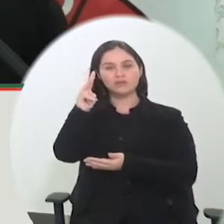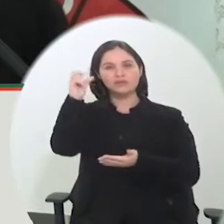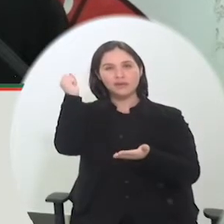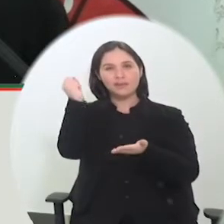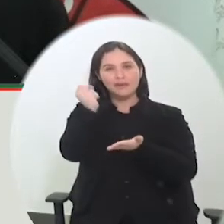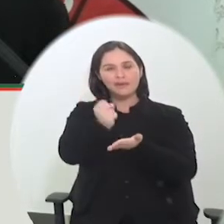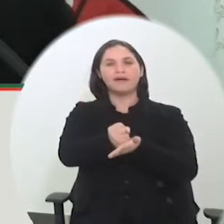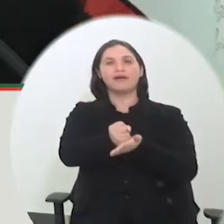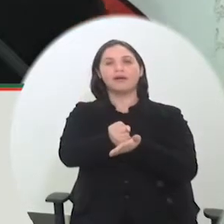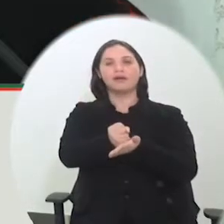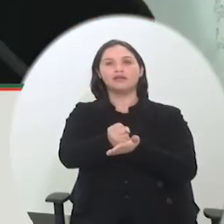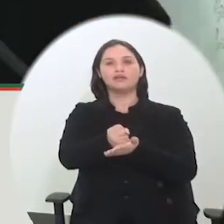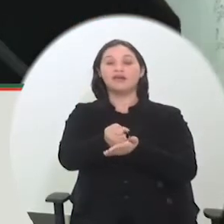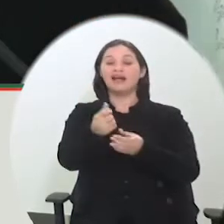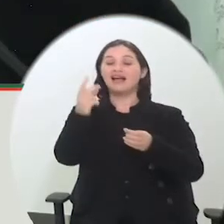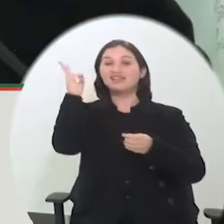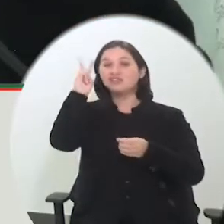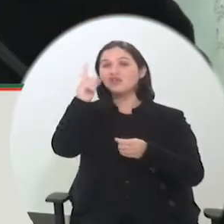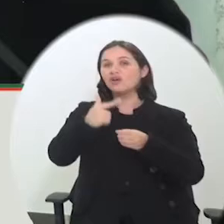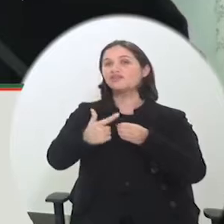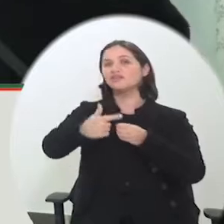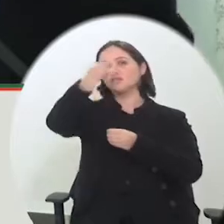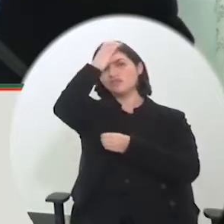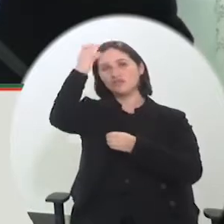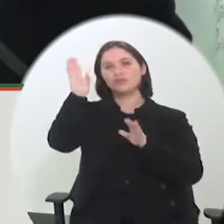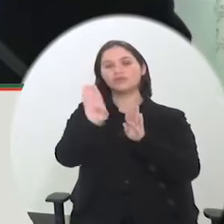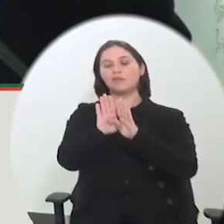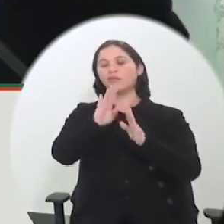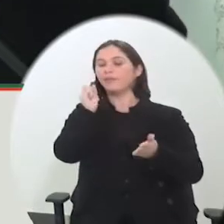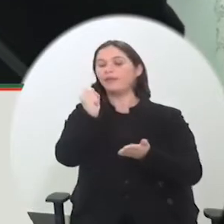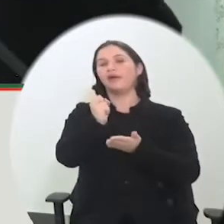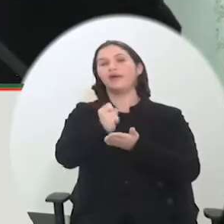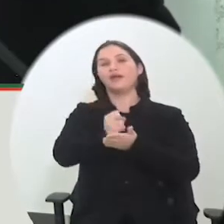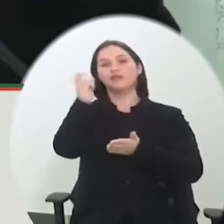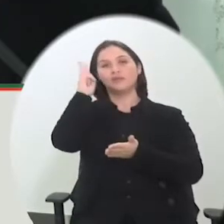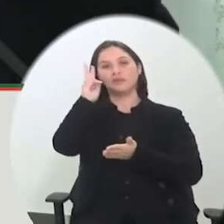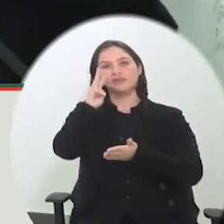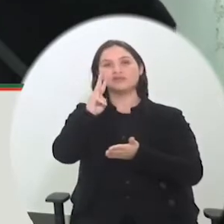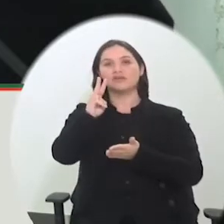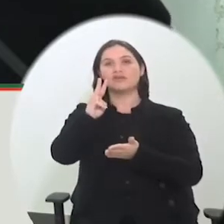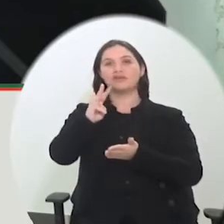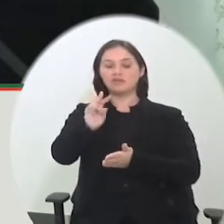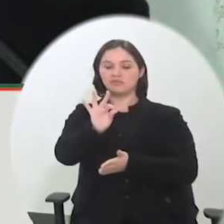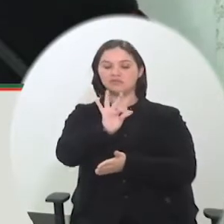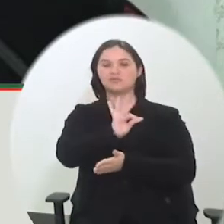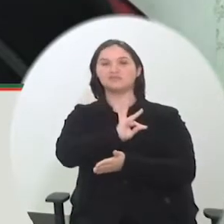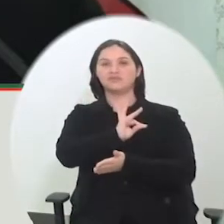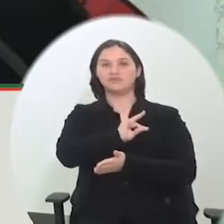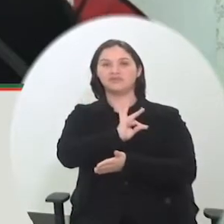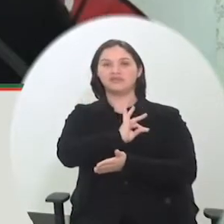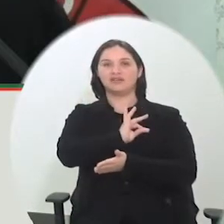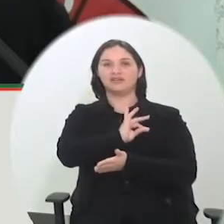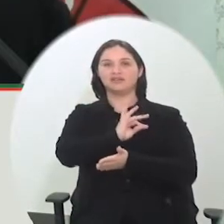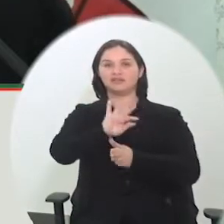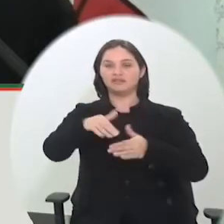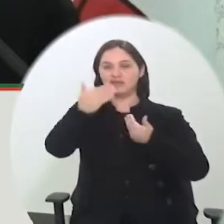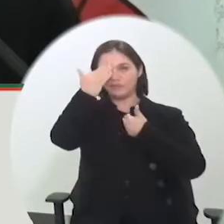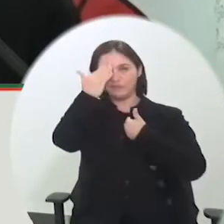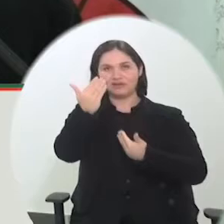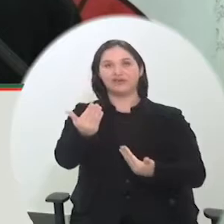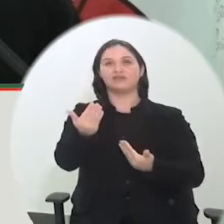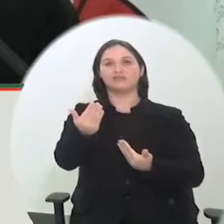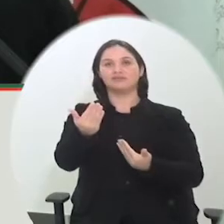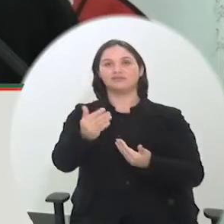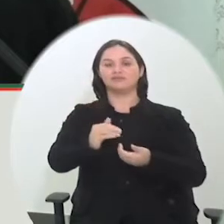Criciúma. E por isso, Dr. Vitor, muito obrigado. E hoje está aqui o nosso delegado regional, né, desde aquela época fazendo um trabalho muito